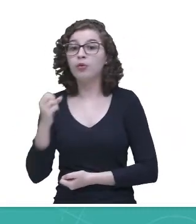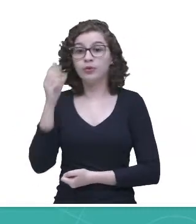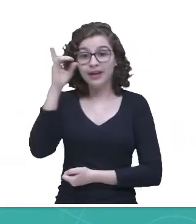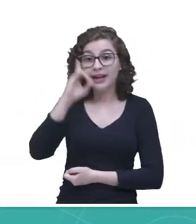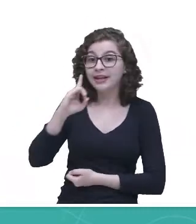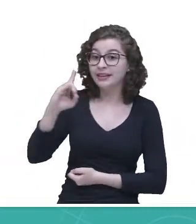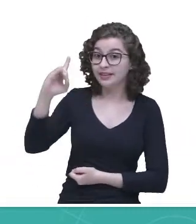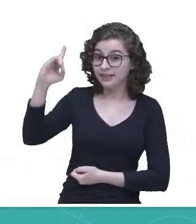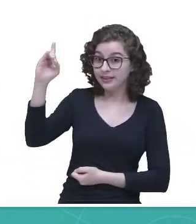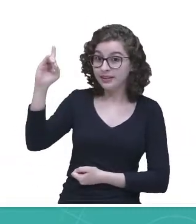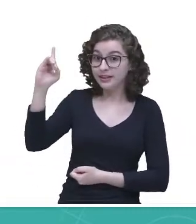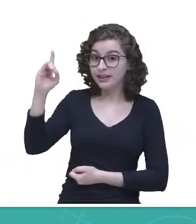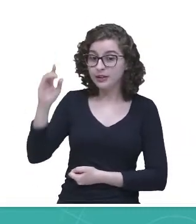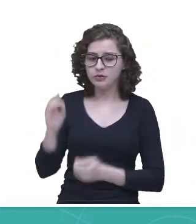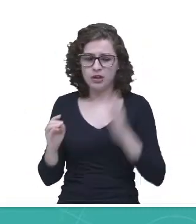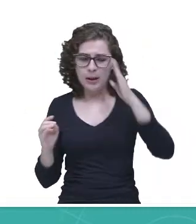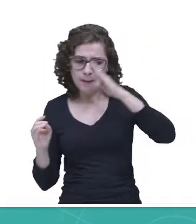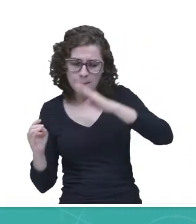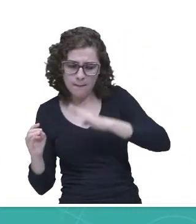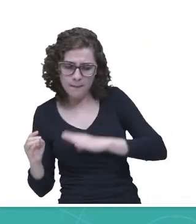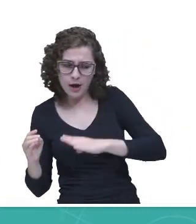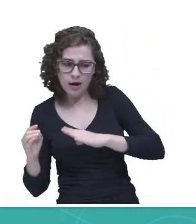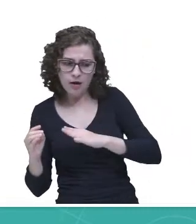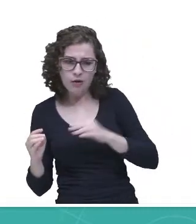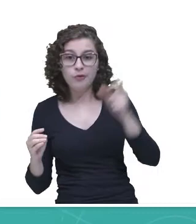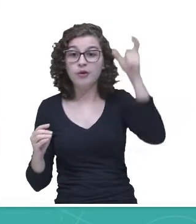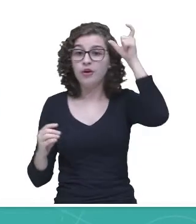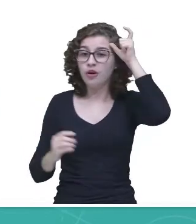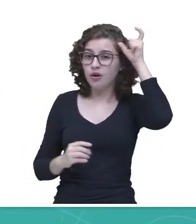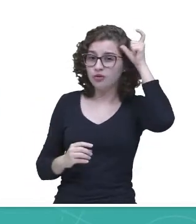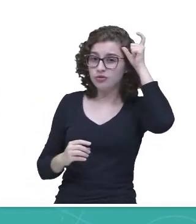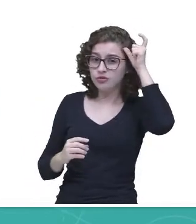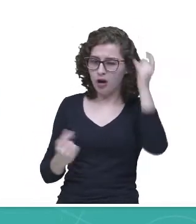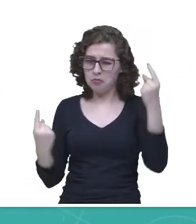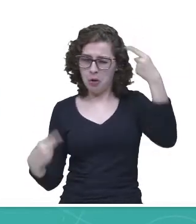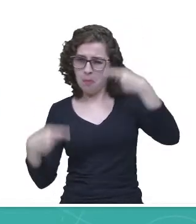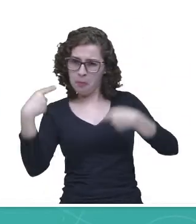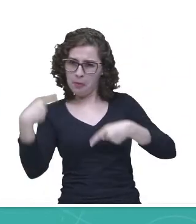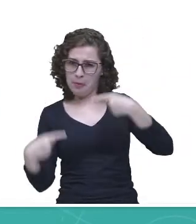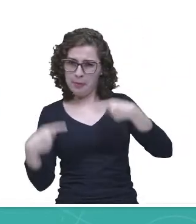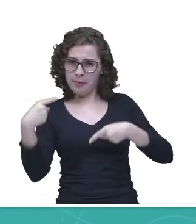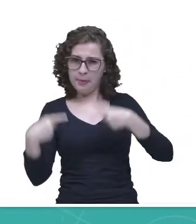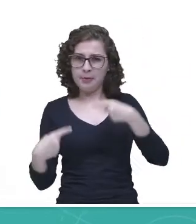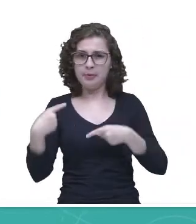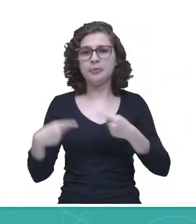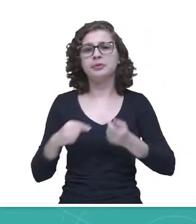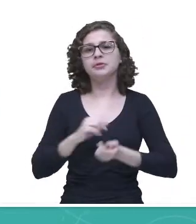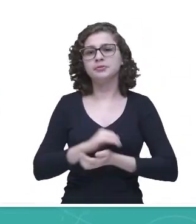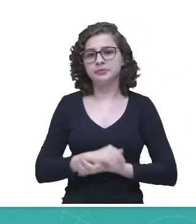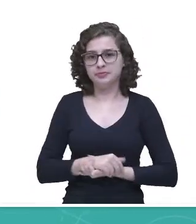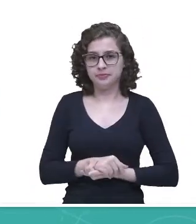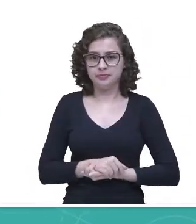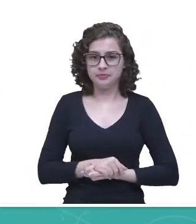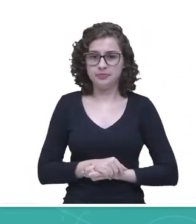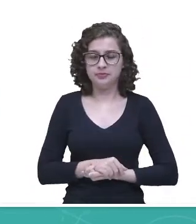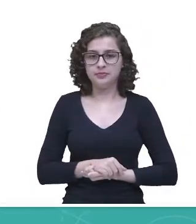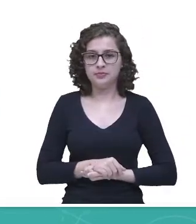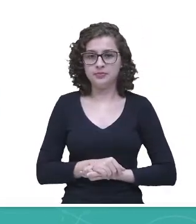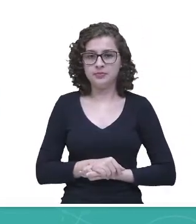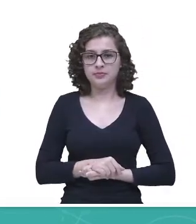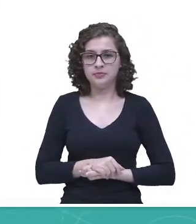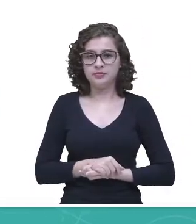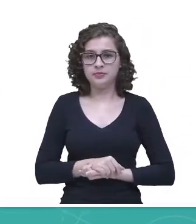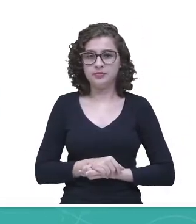antagônicas, que não cessam de combater-se. Aí temos o exemplo, Deus versus